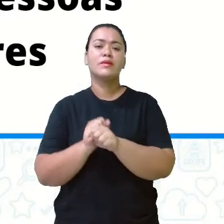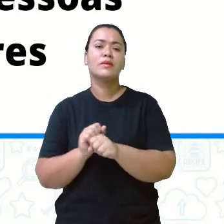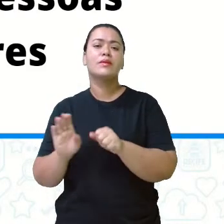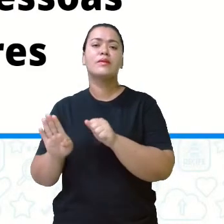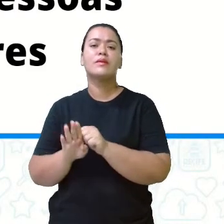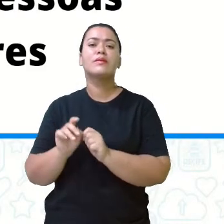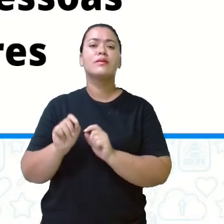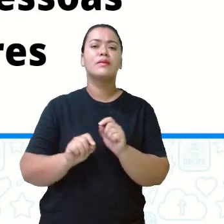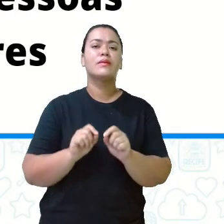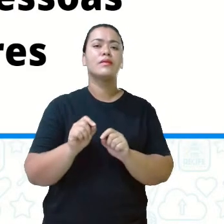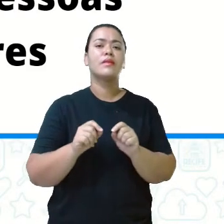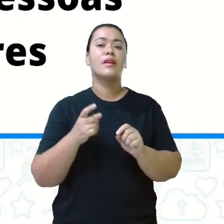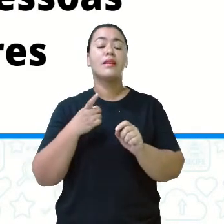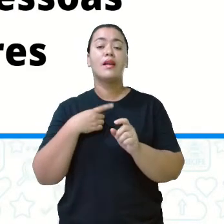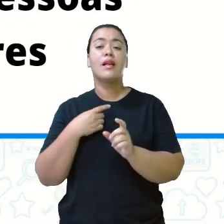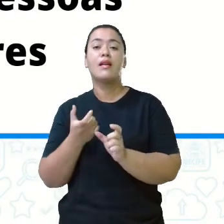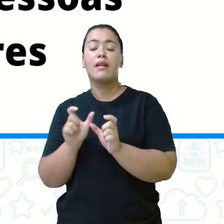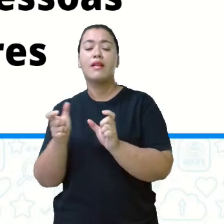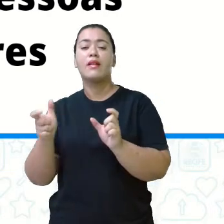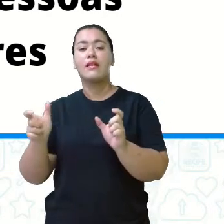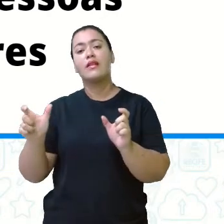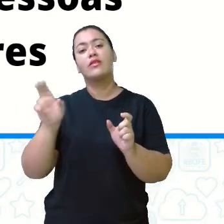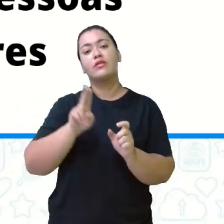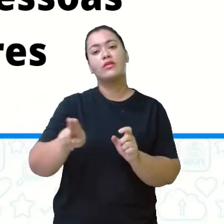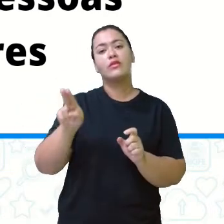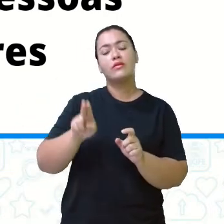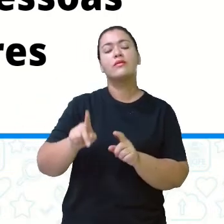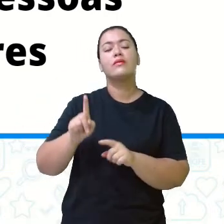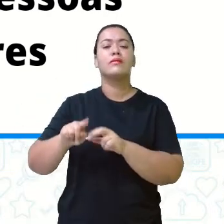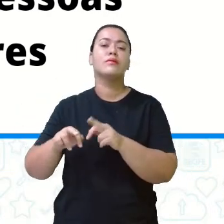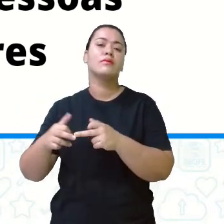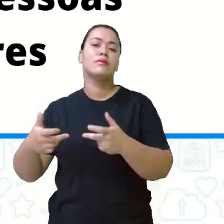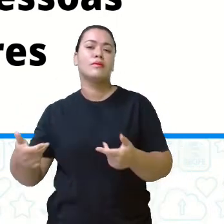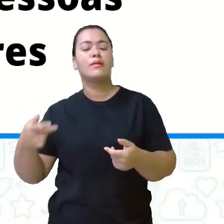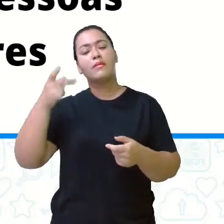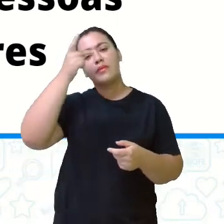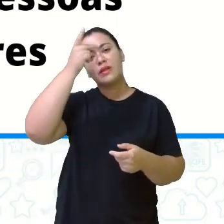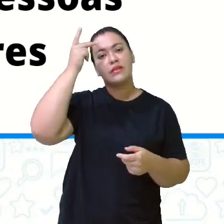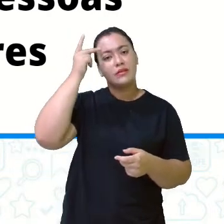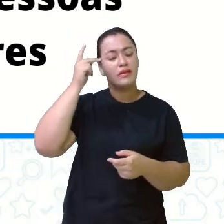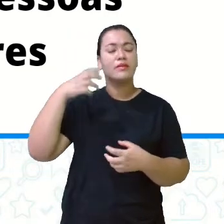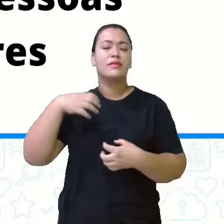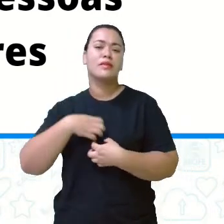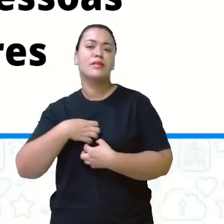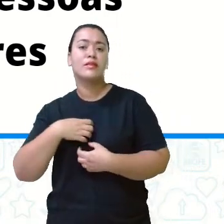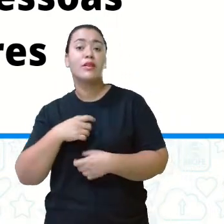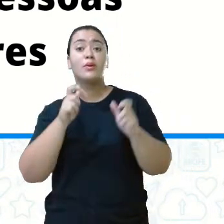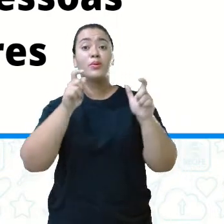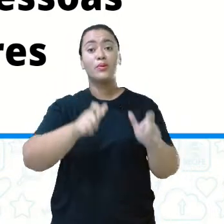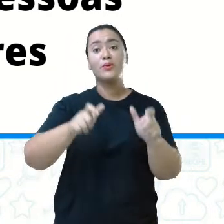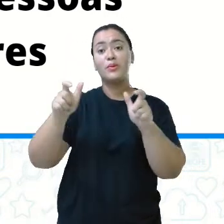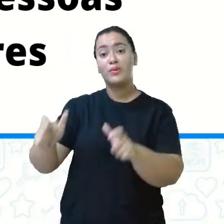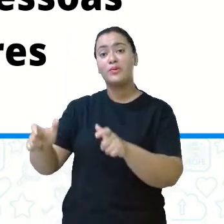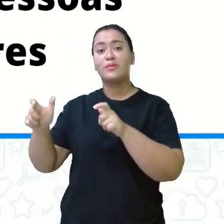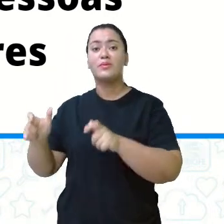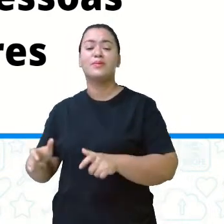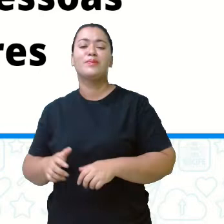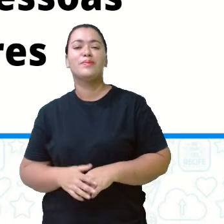Substantivo é a classe variável que nomeia objetos, pessoas, sentimentos,